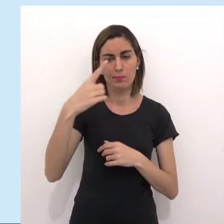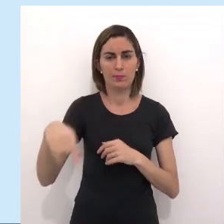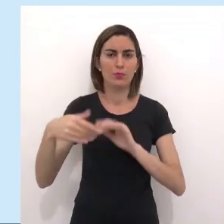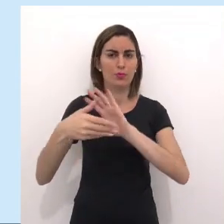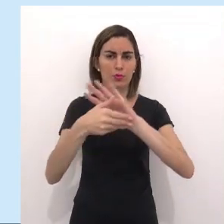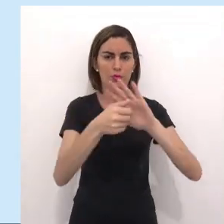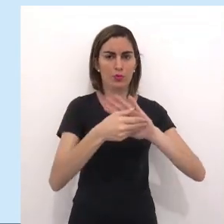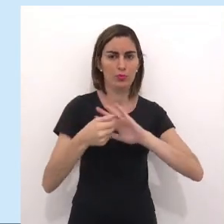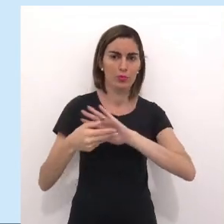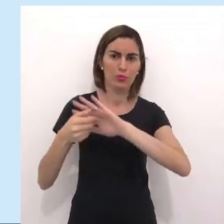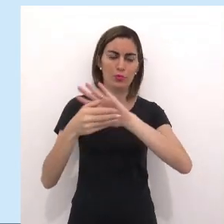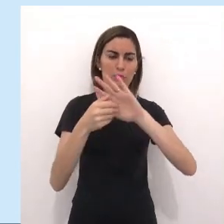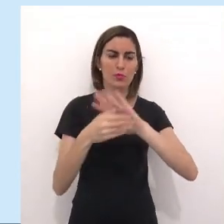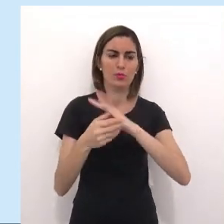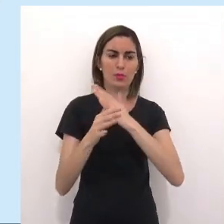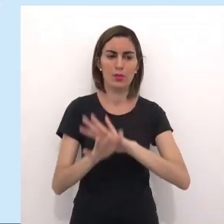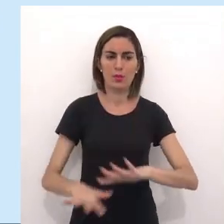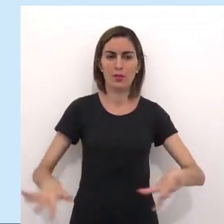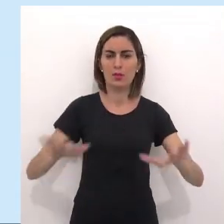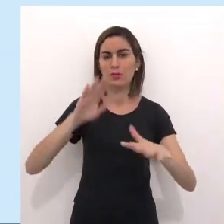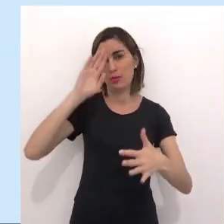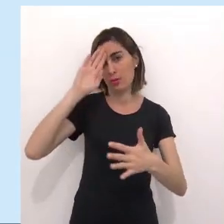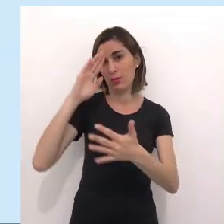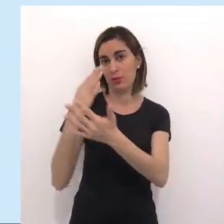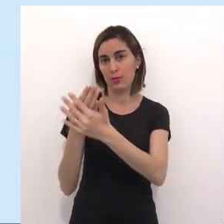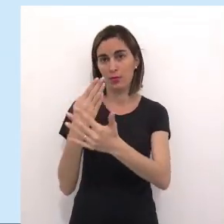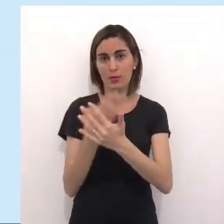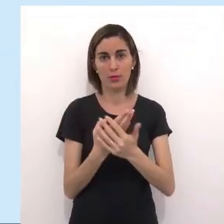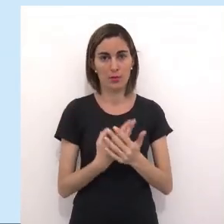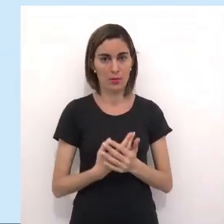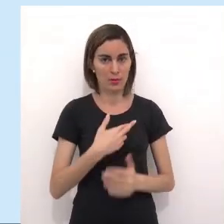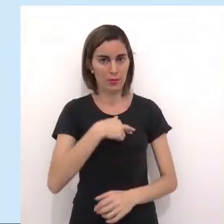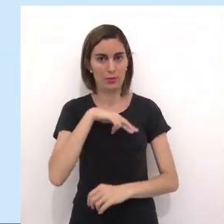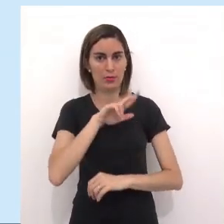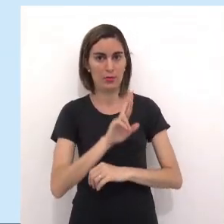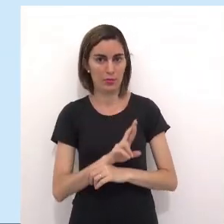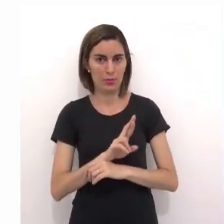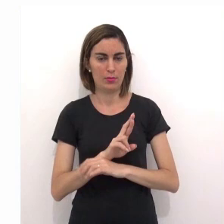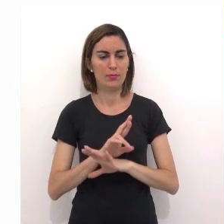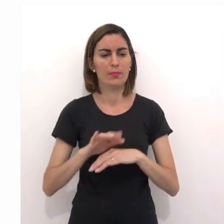extirpados. Assim acreditavam os religiosos.